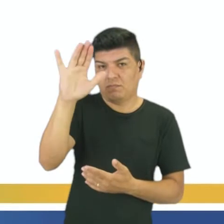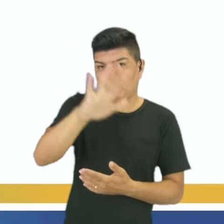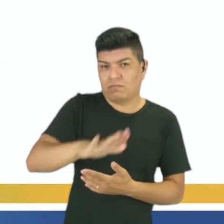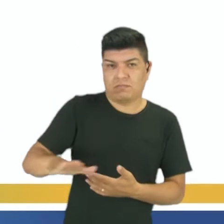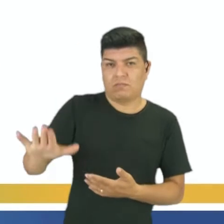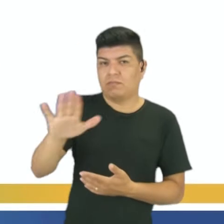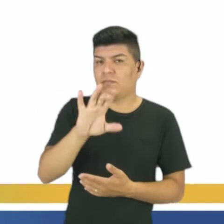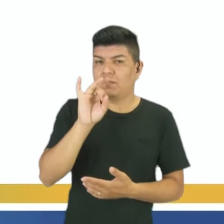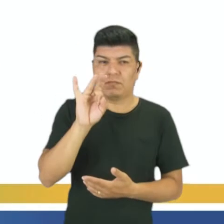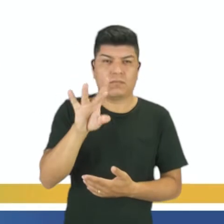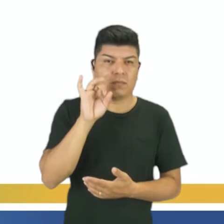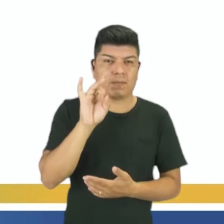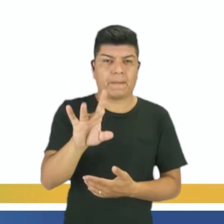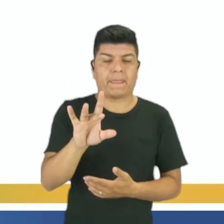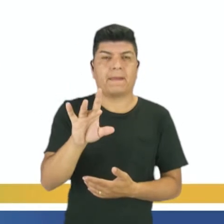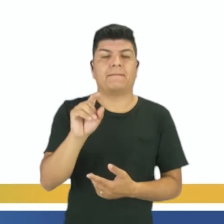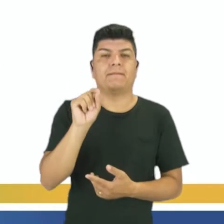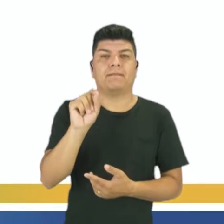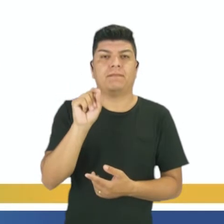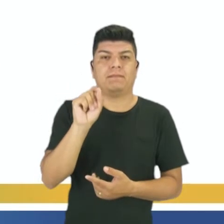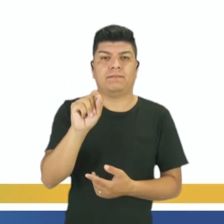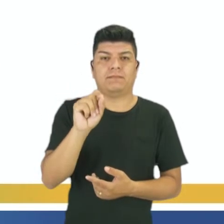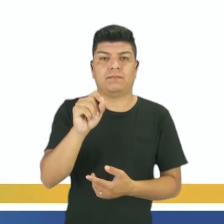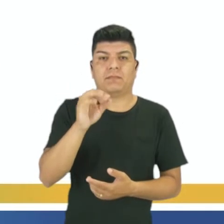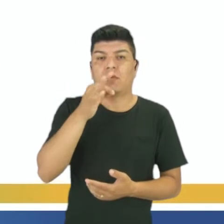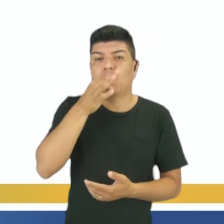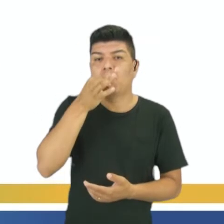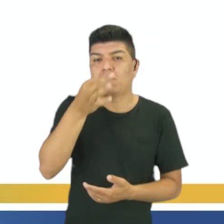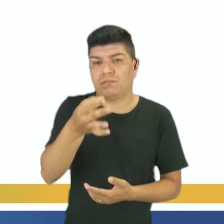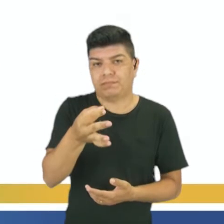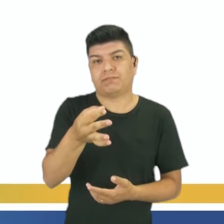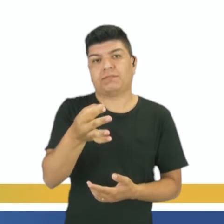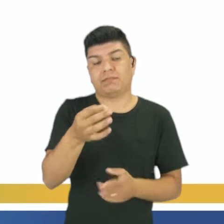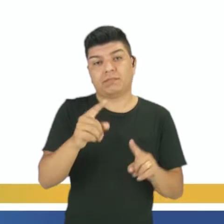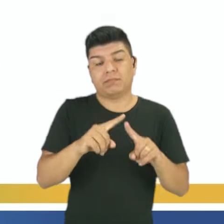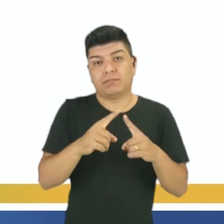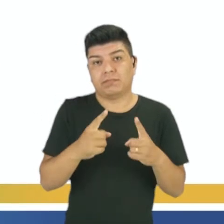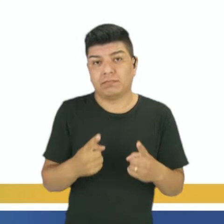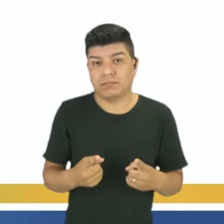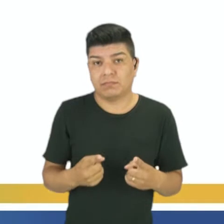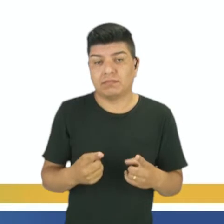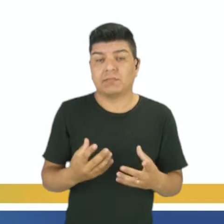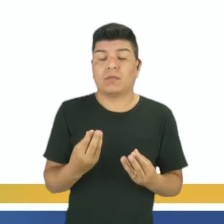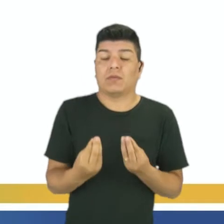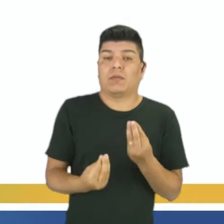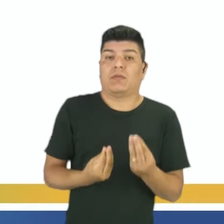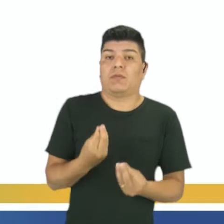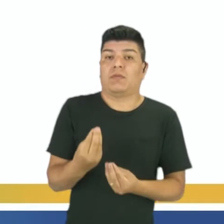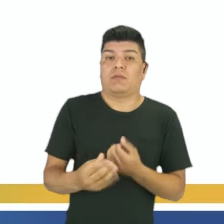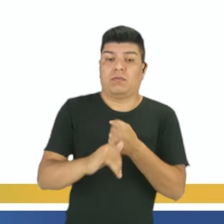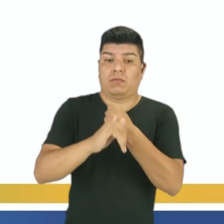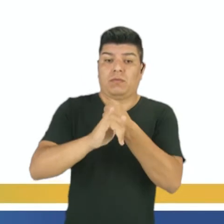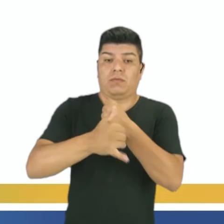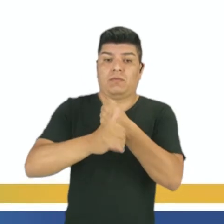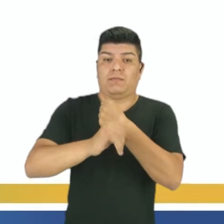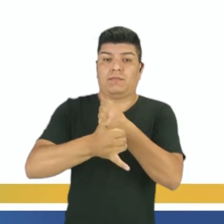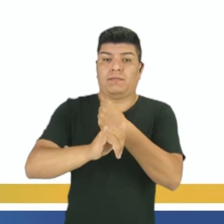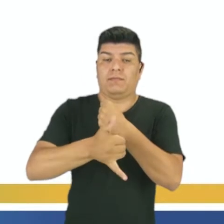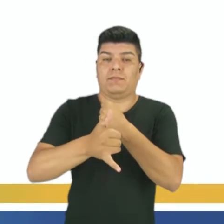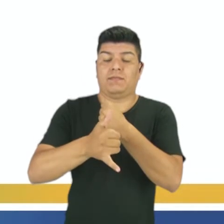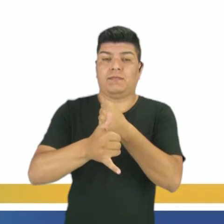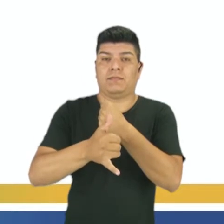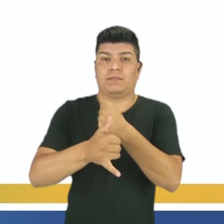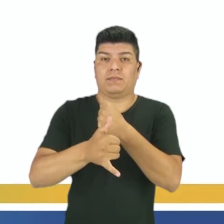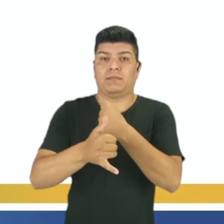é só assim uma opinião. Entretanto, como que a crônica ela ganhou